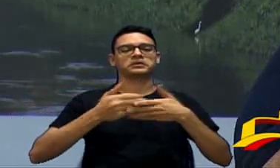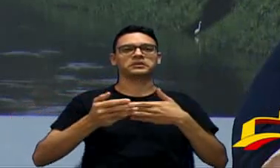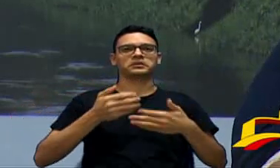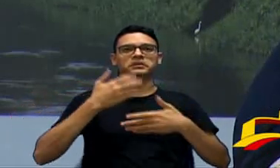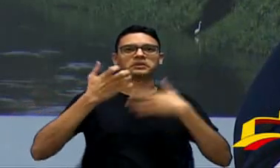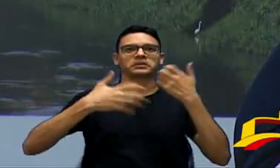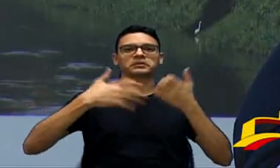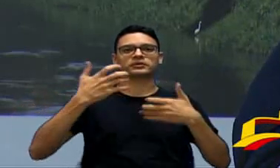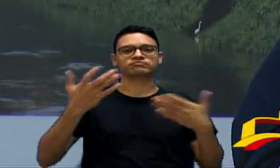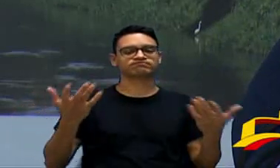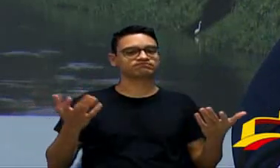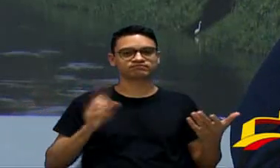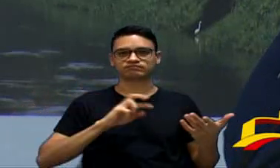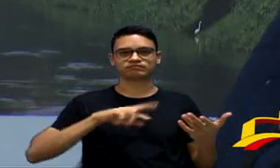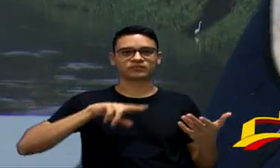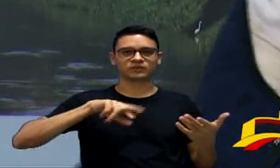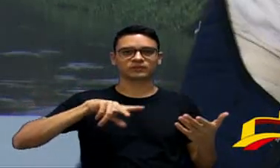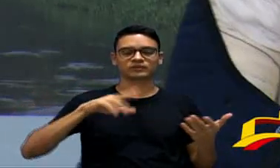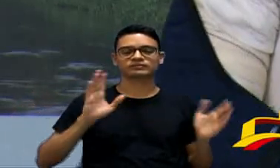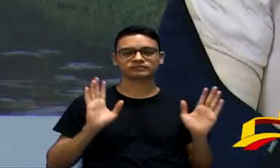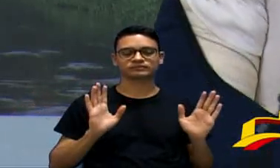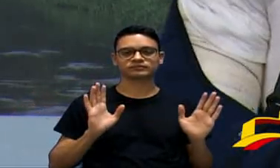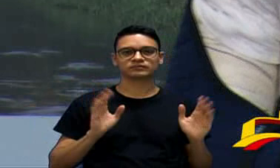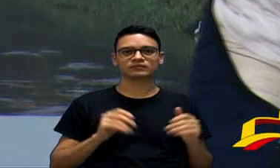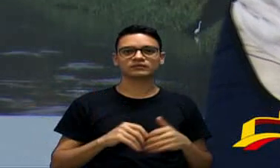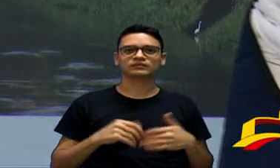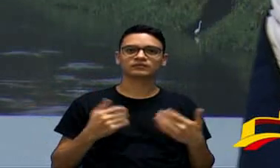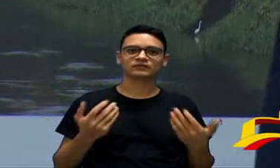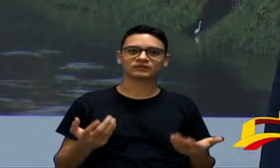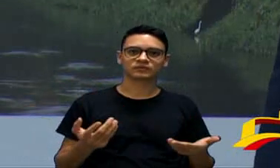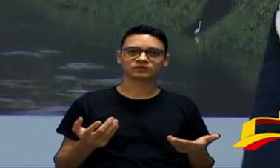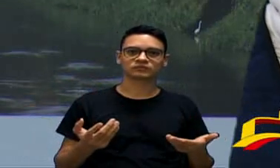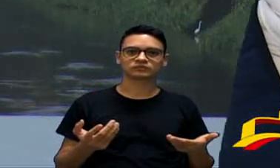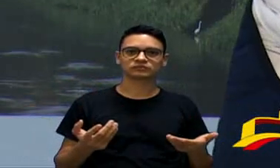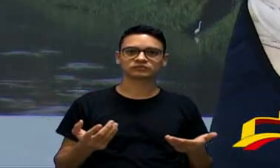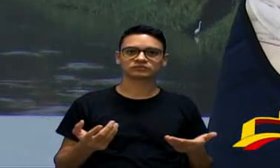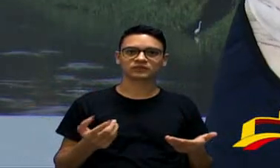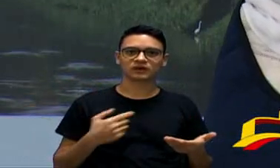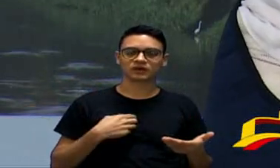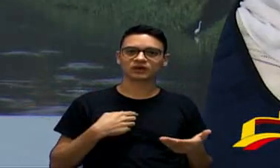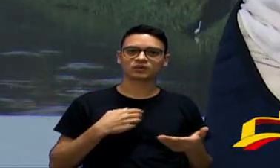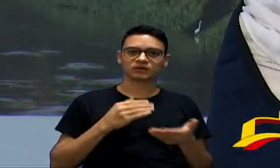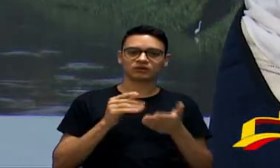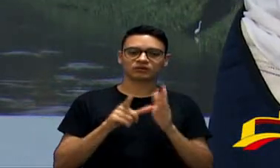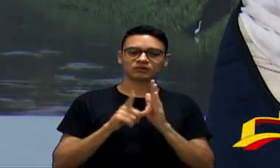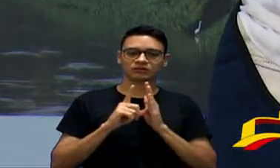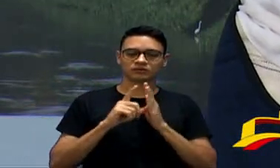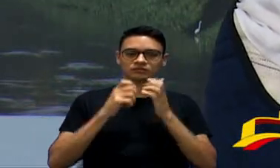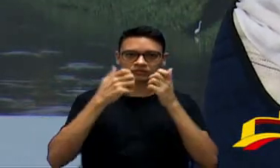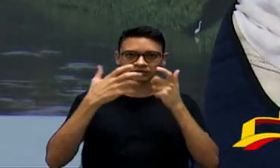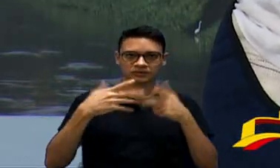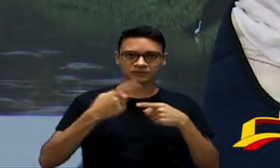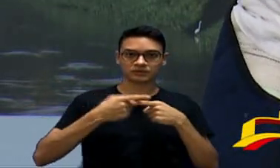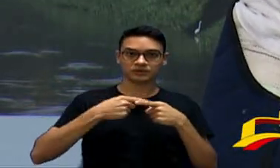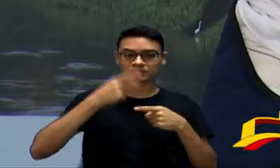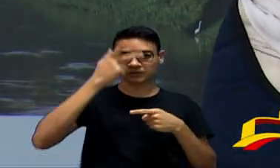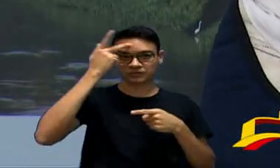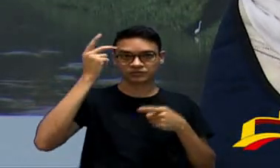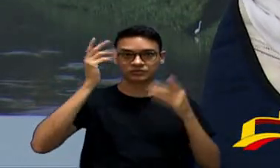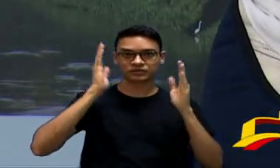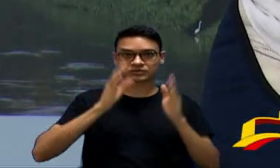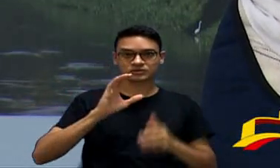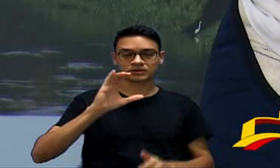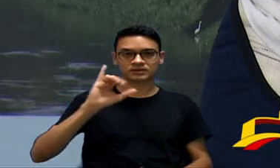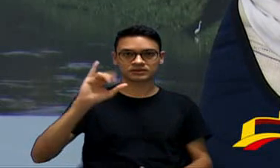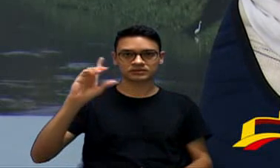menos não deveria, né, presidente? Eu estou fazendo essa introdução porque hoje eu fui questionado pela Cida